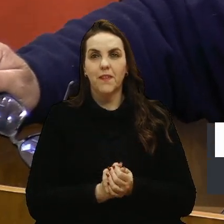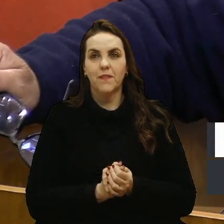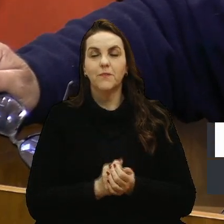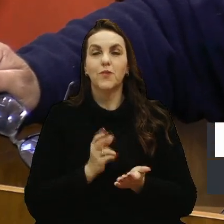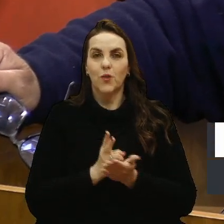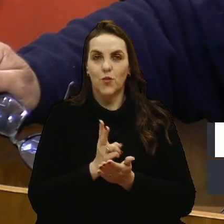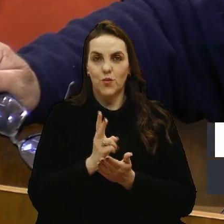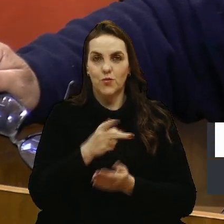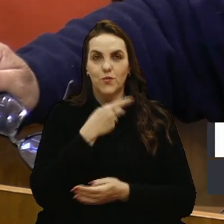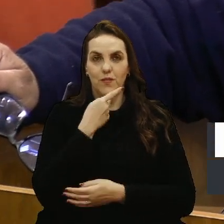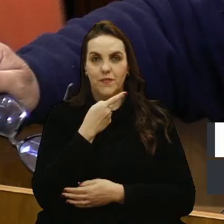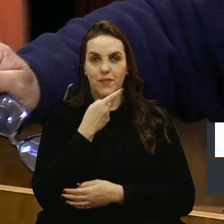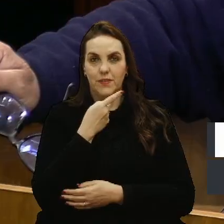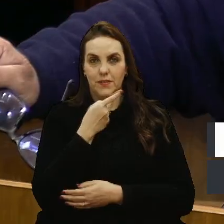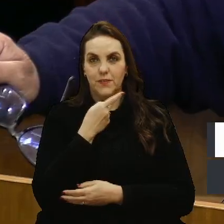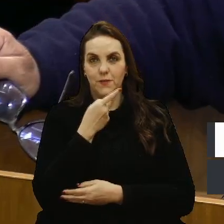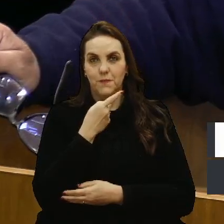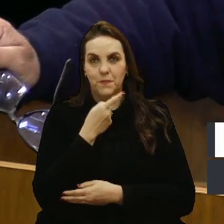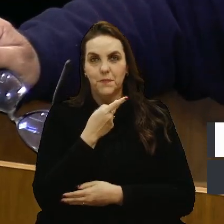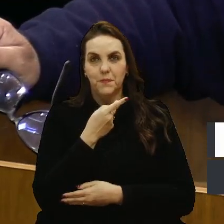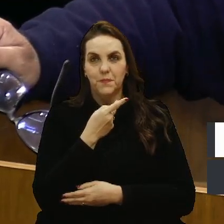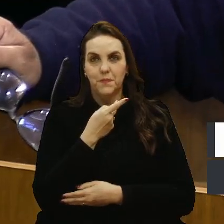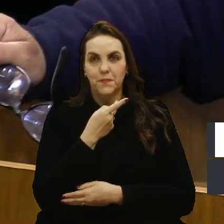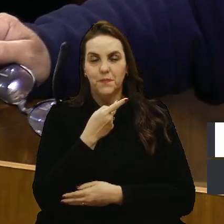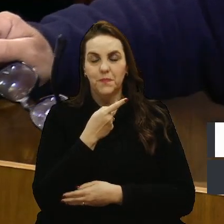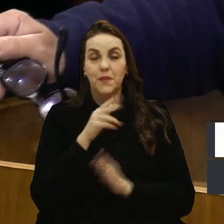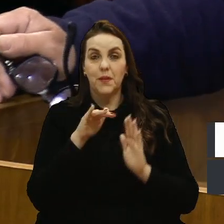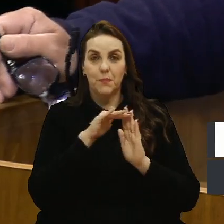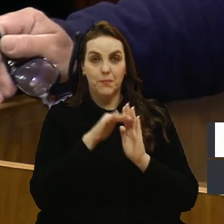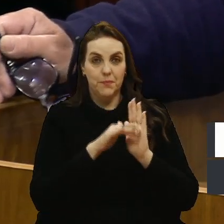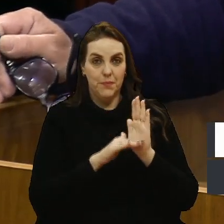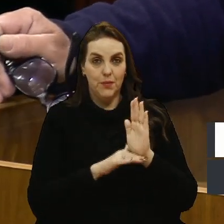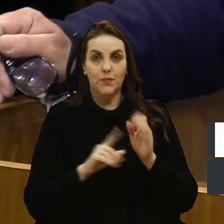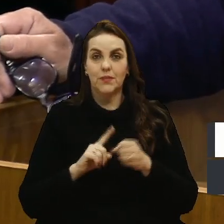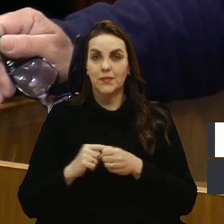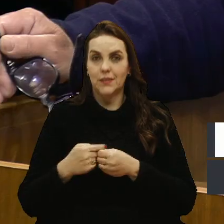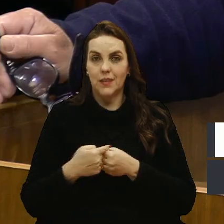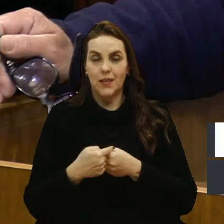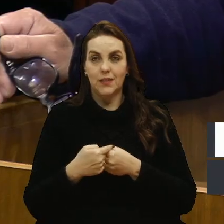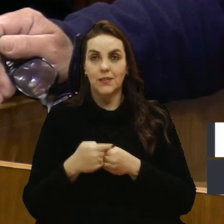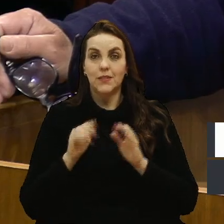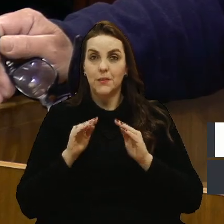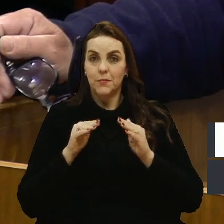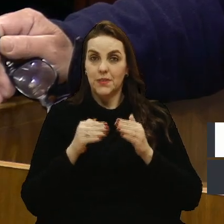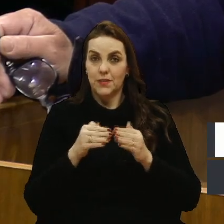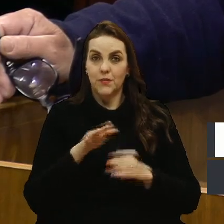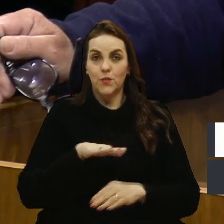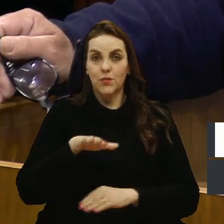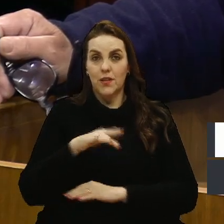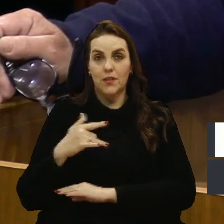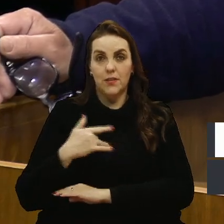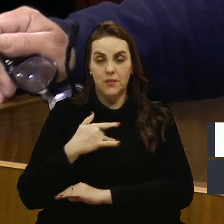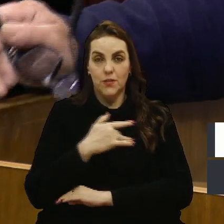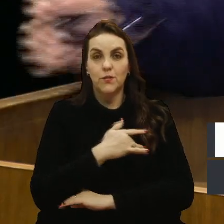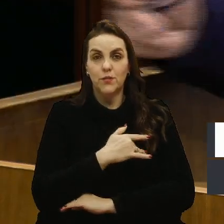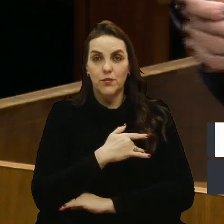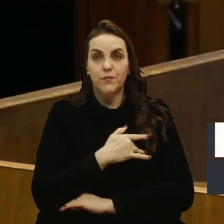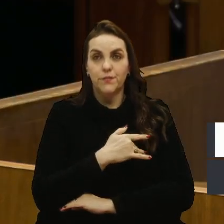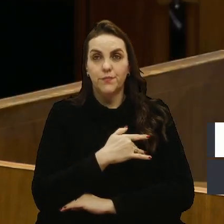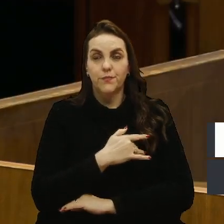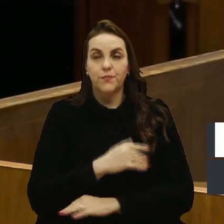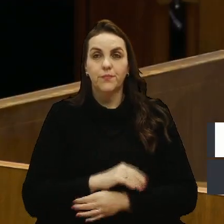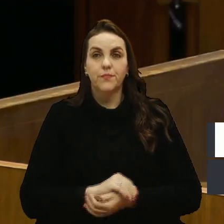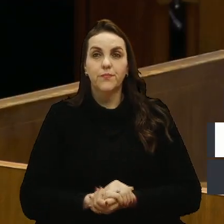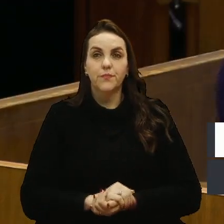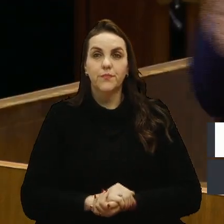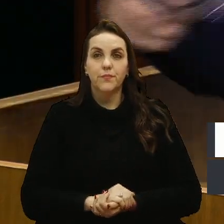continuar falando das pautas da nossa cidade, especificamente da saúde, e